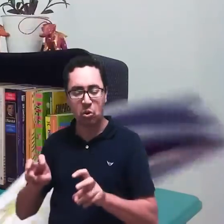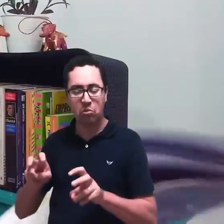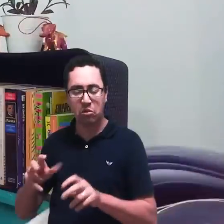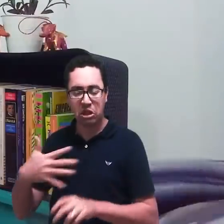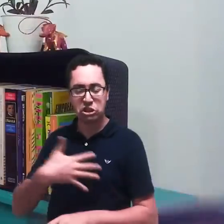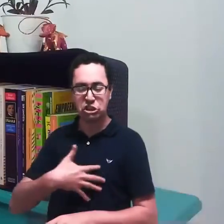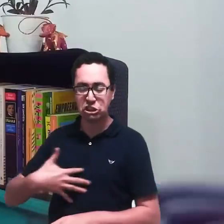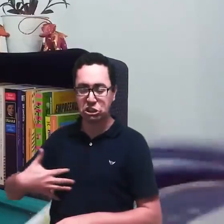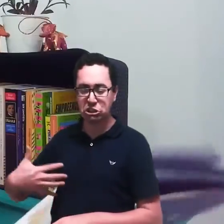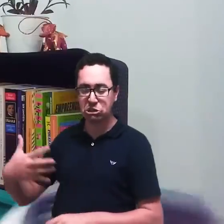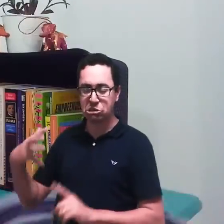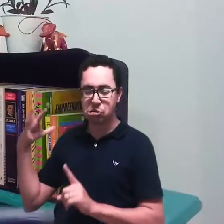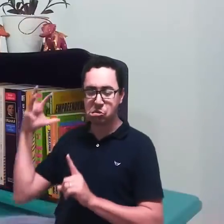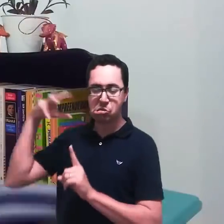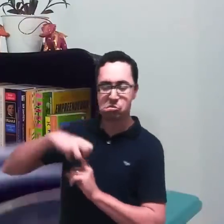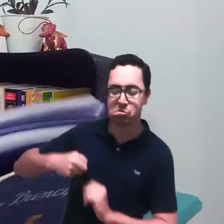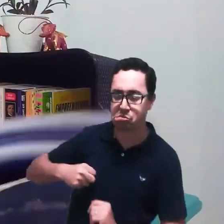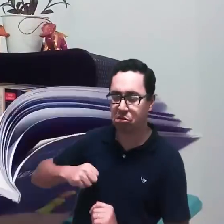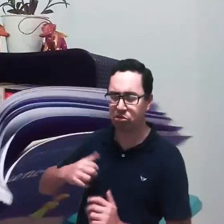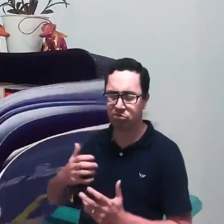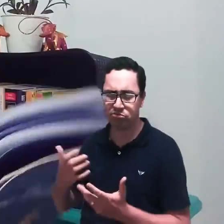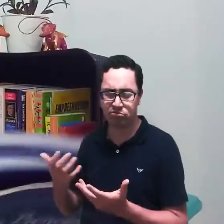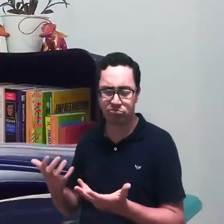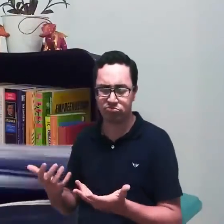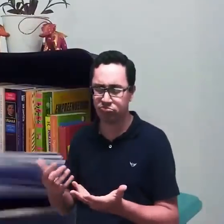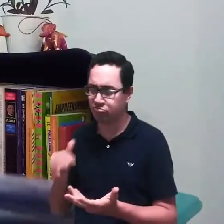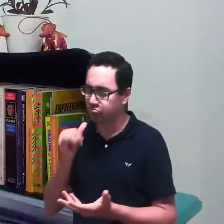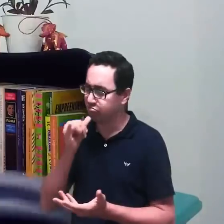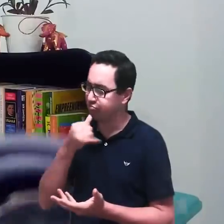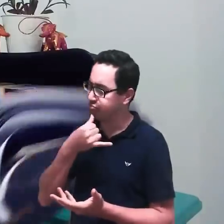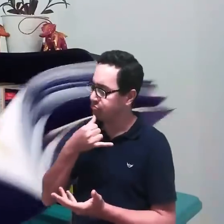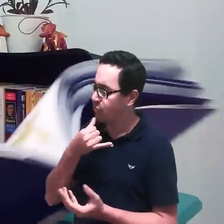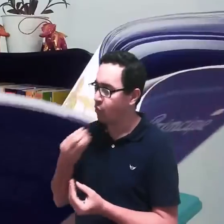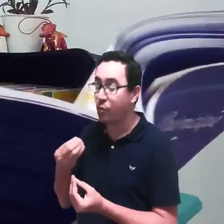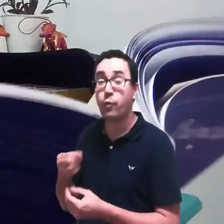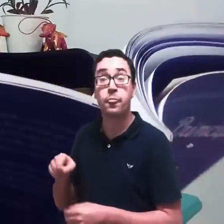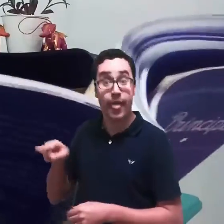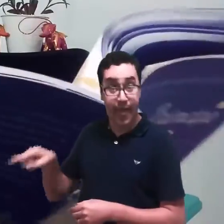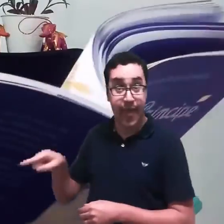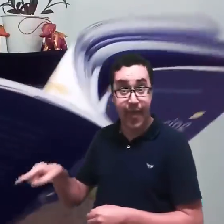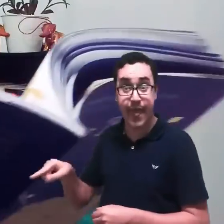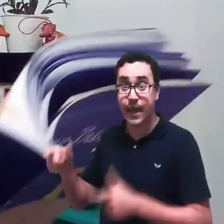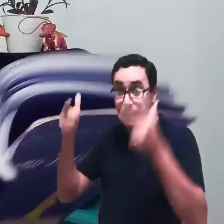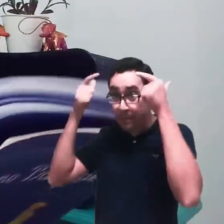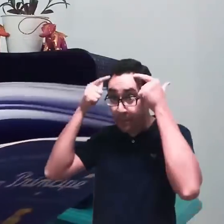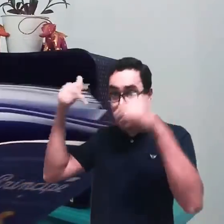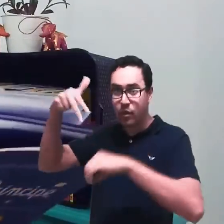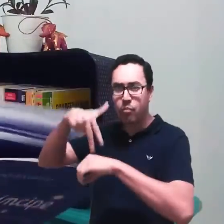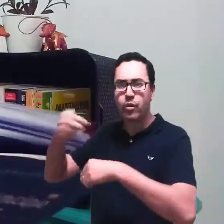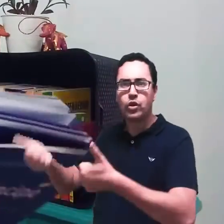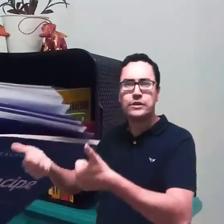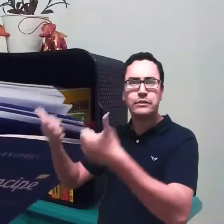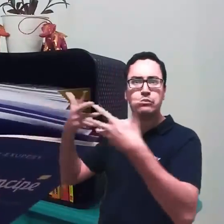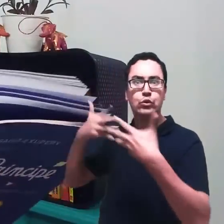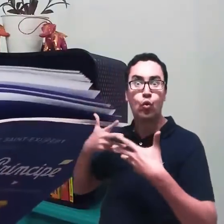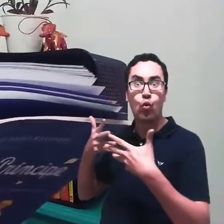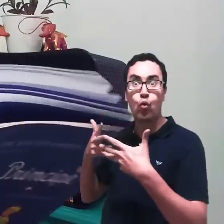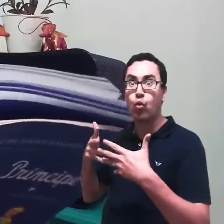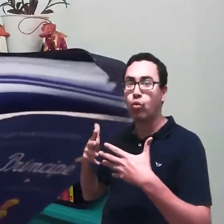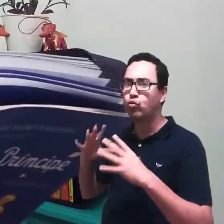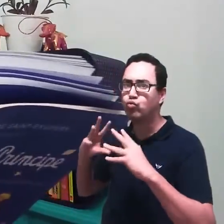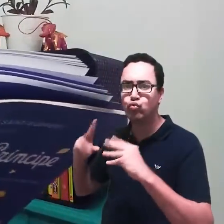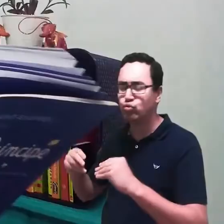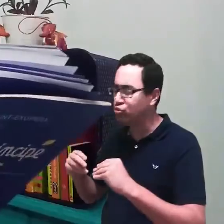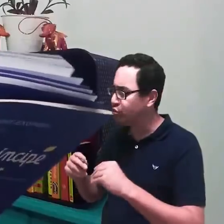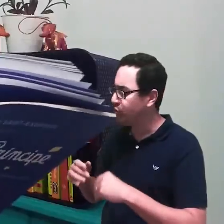irritado deveria ter me enternecido. Ele me confiou ainda. Não fui capaz de compreender coisa alguma.